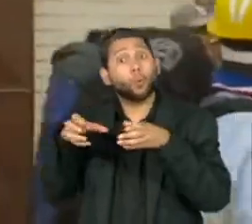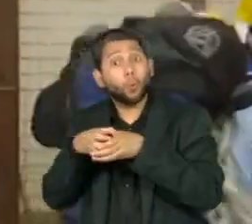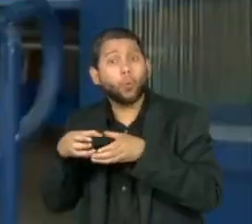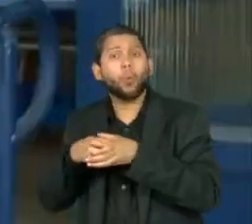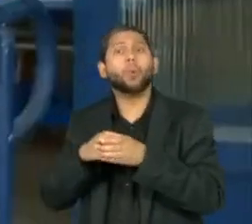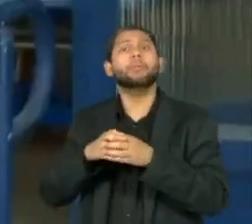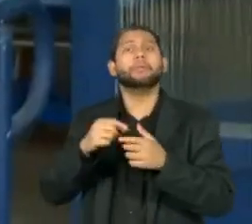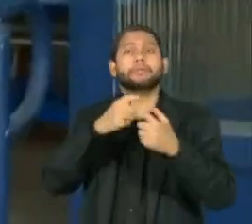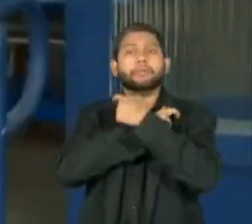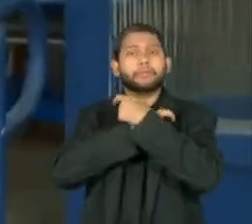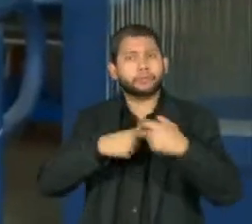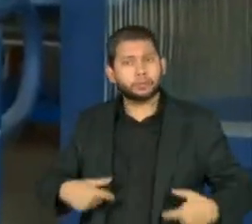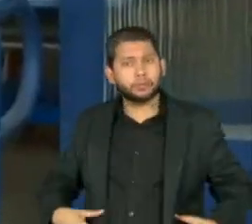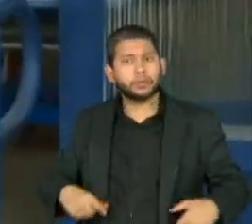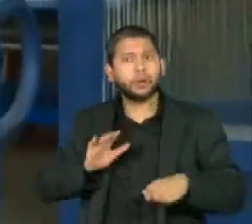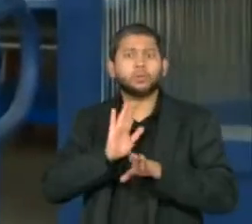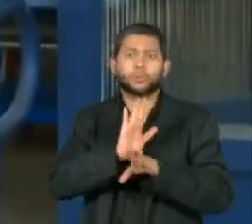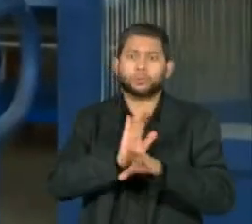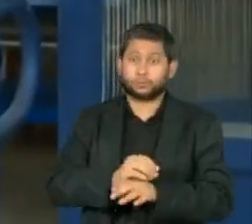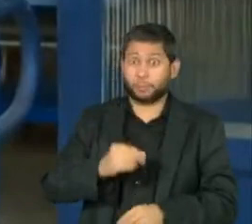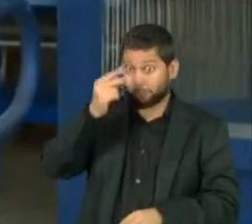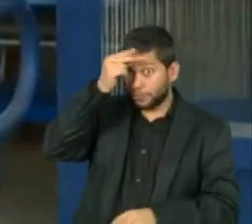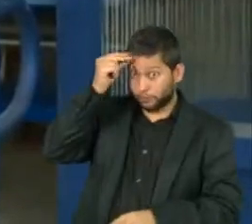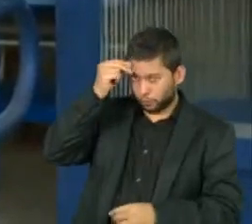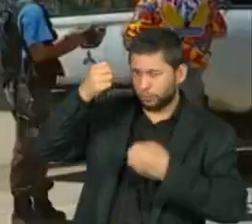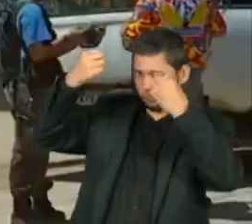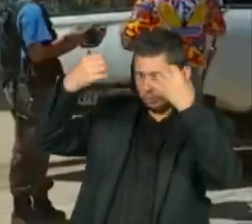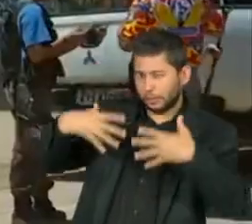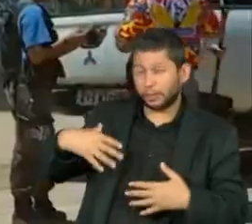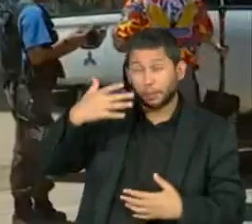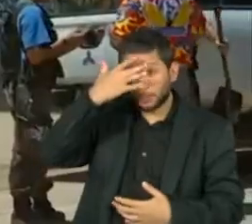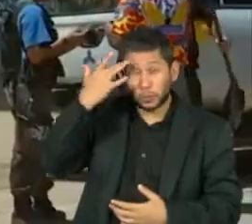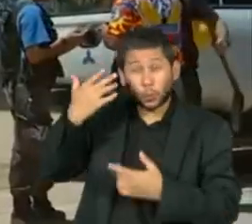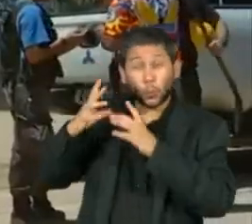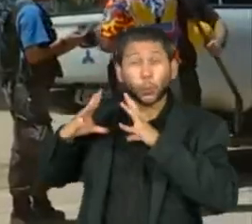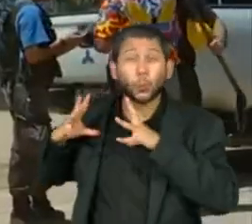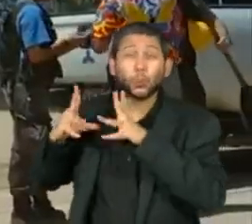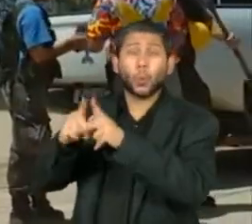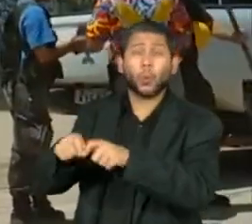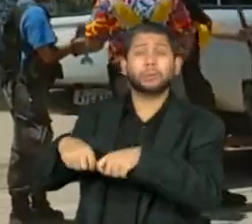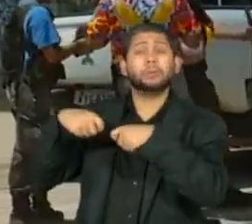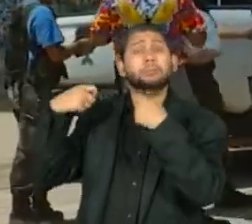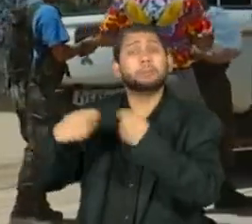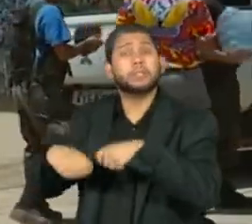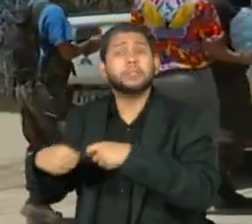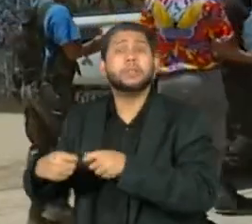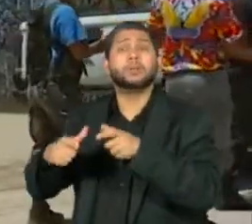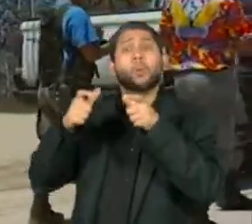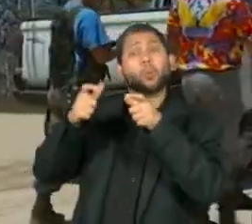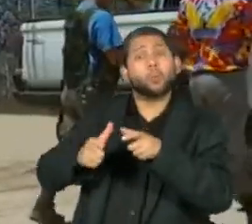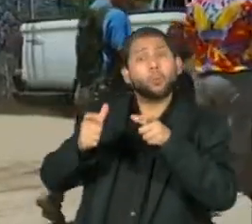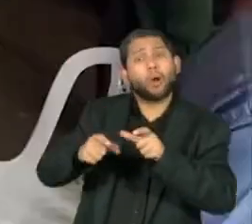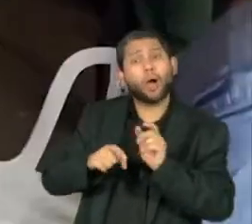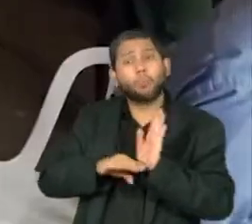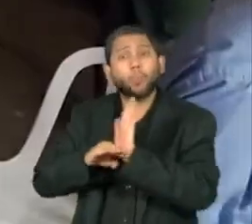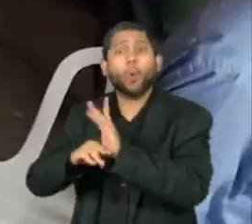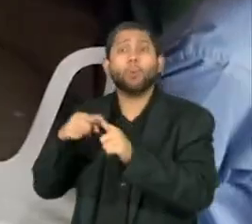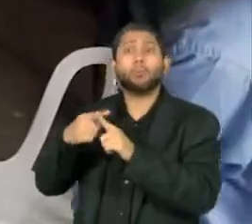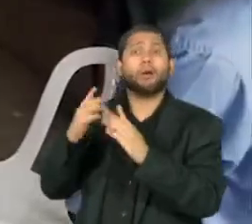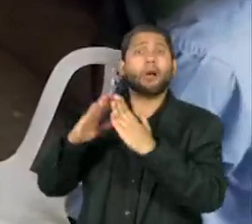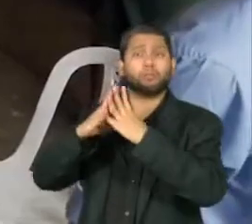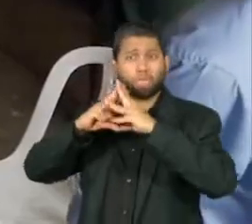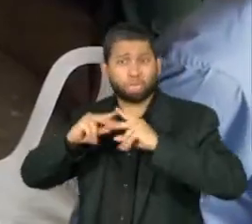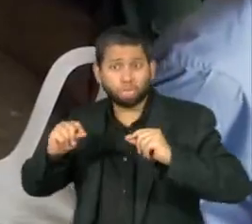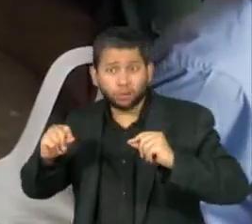da Defesa Civil. Segundo a Prefeitura, todas as pessoas que precisaram recorrer aos pontos de apoio por terem perdido as